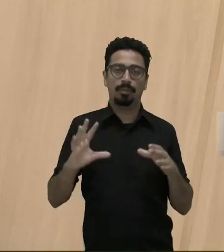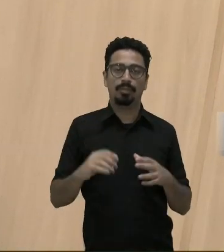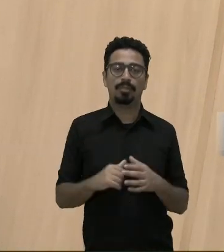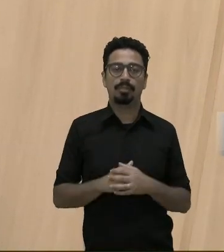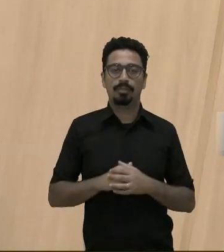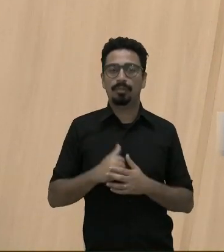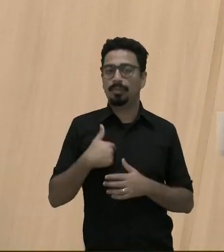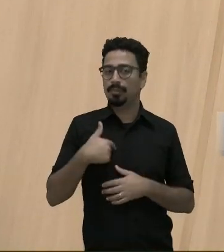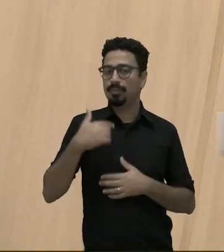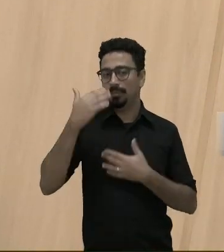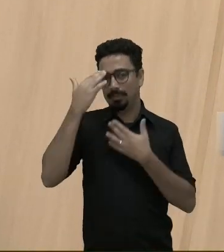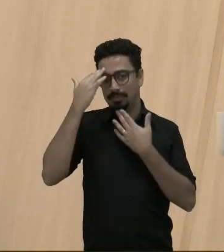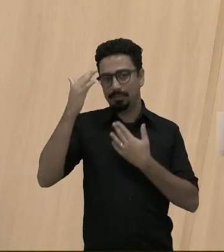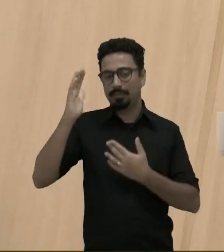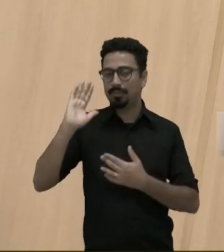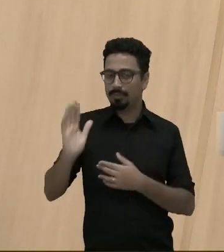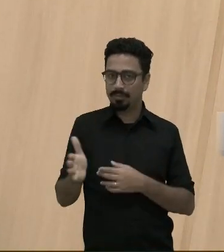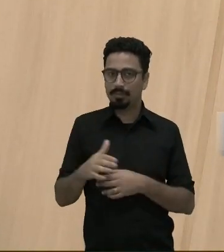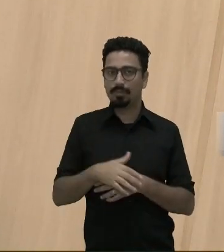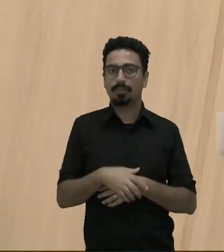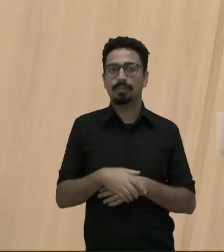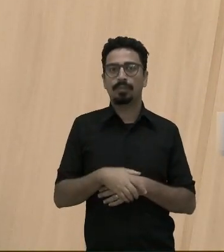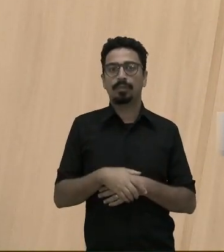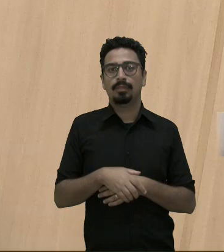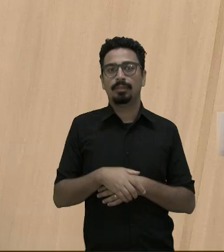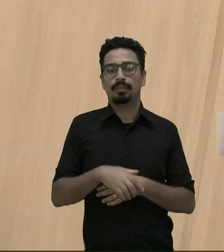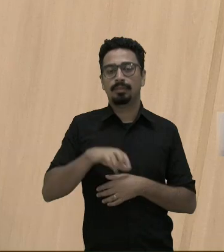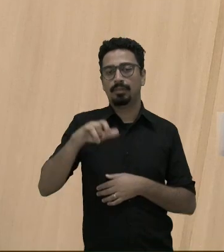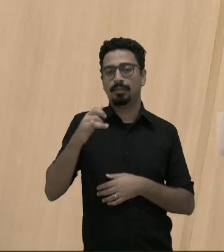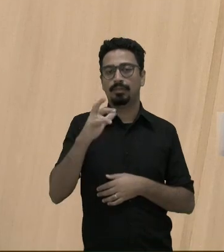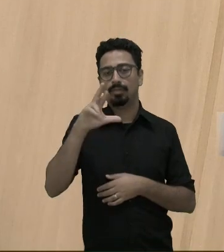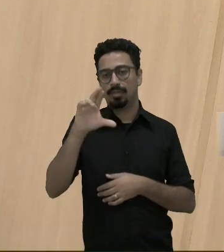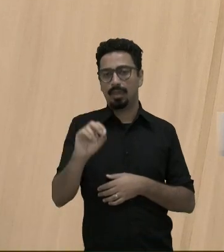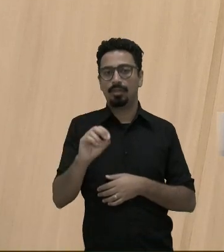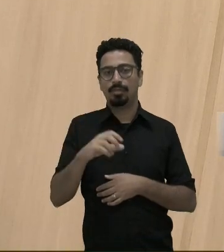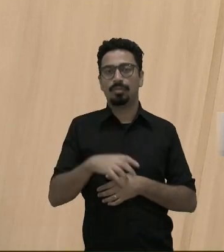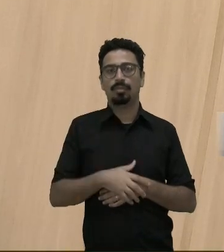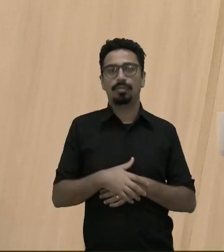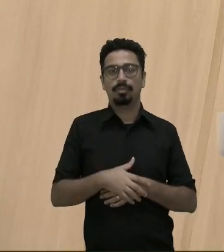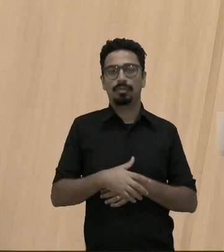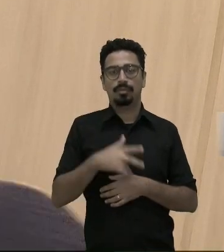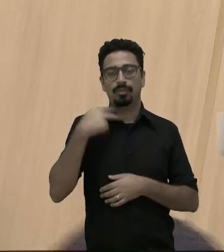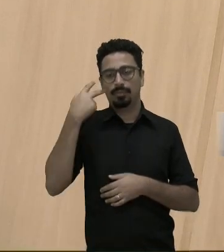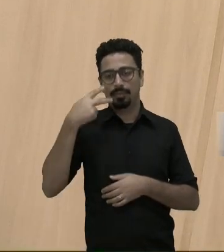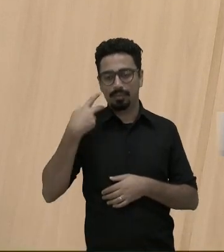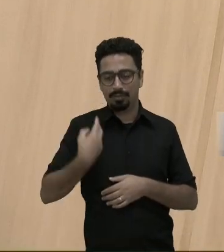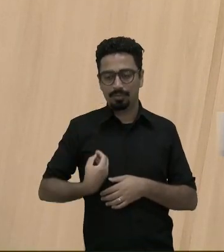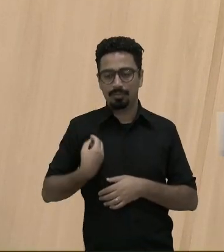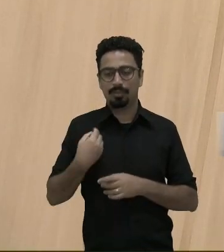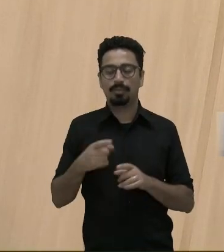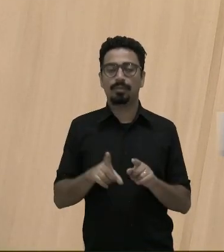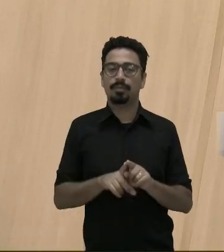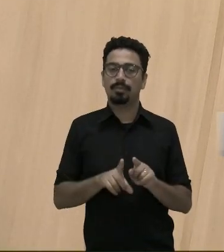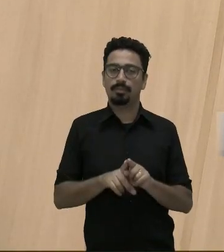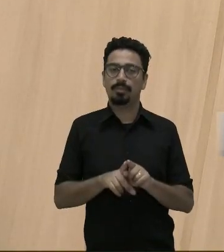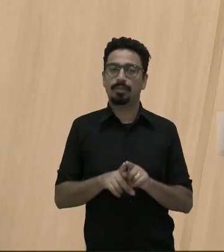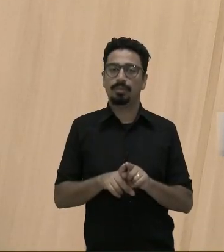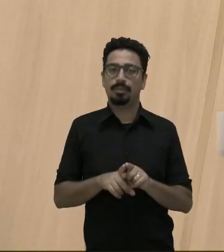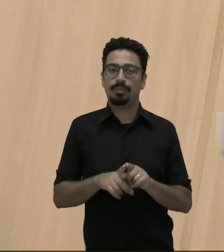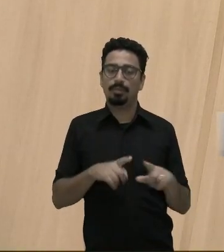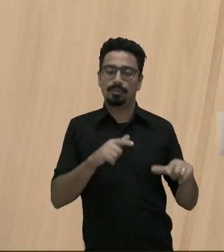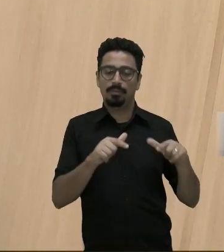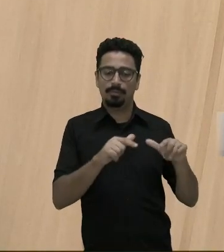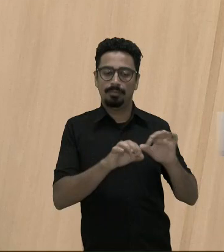Quero agradecer ao Jairo, nossos vereadores, que estão fazendo grandes